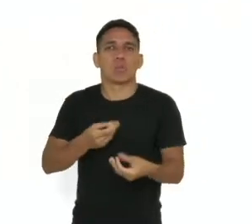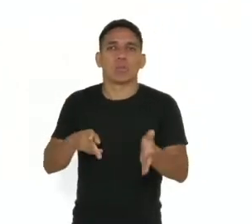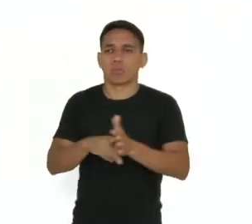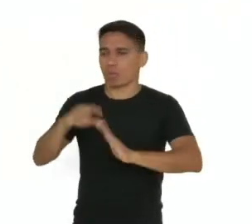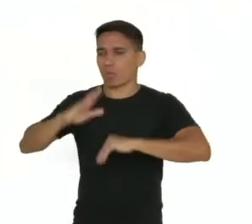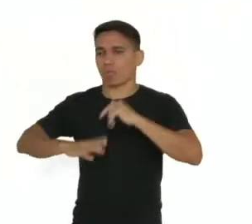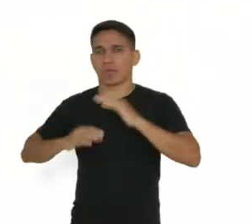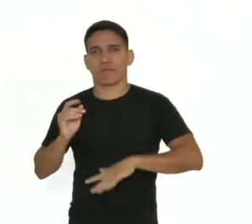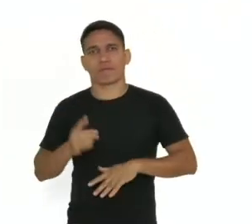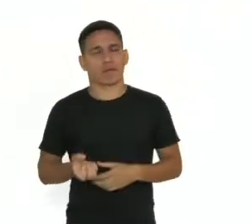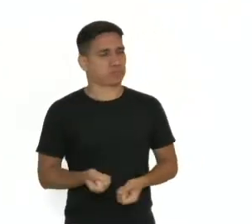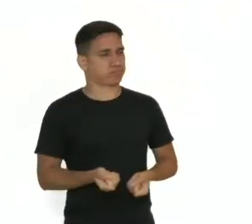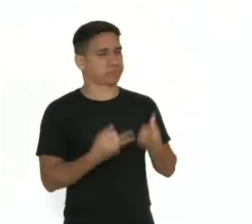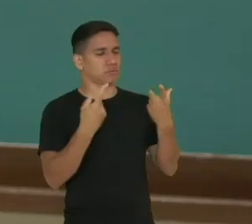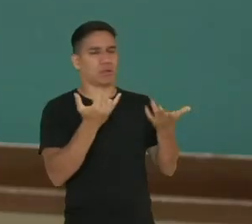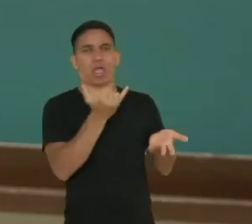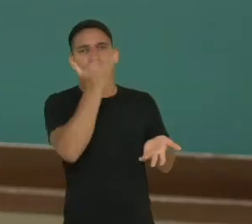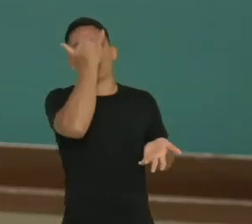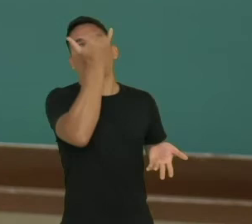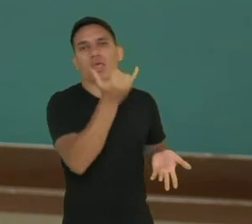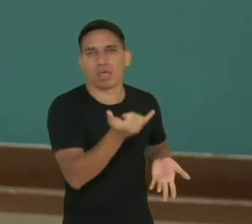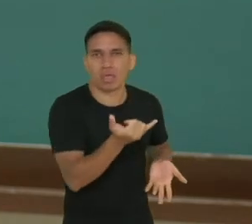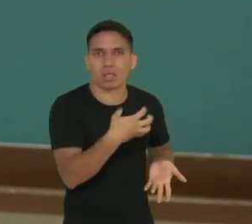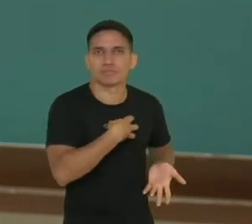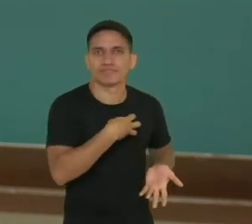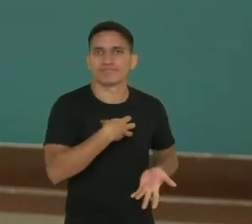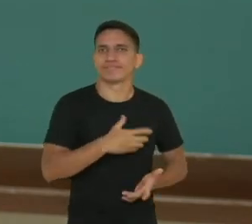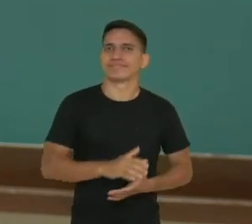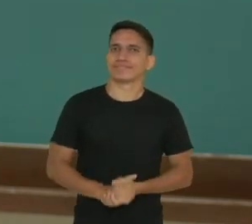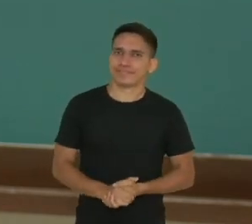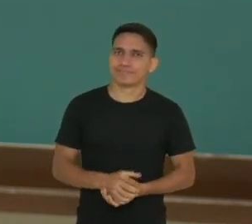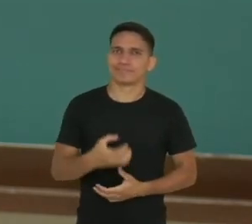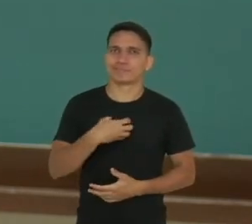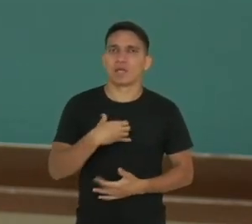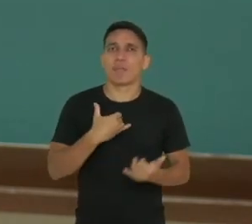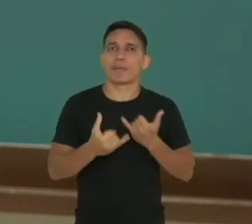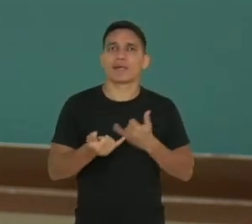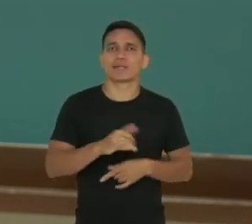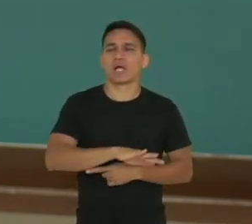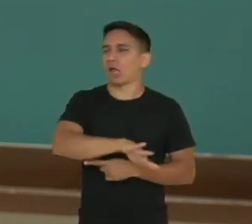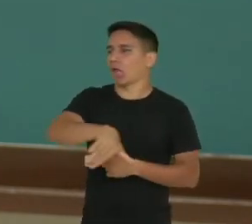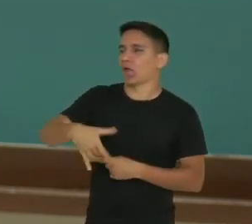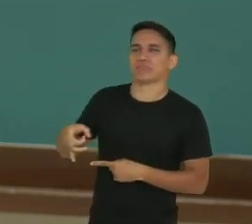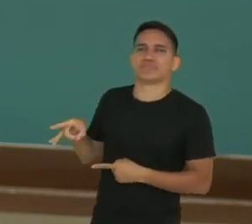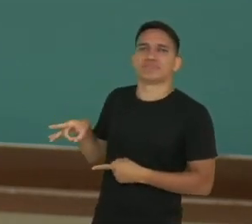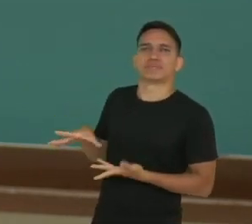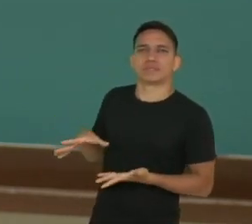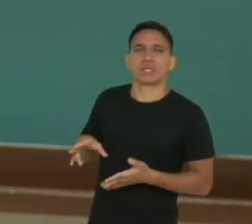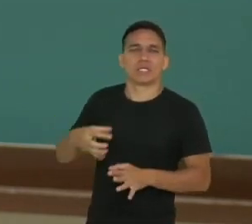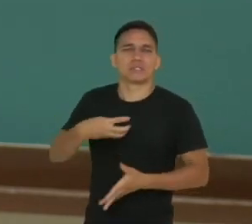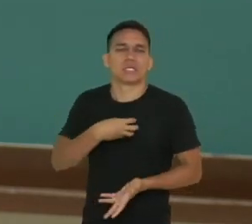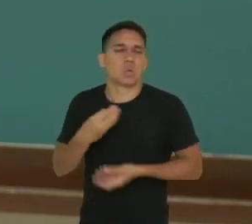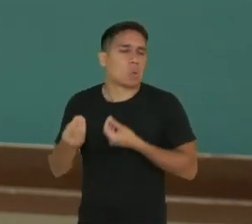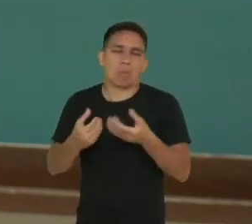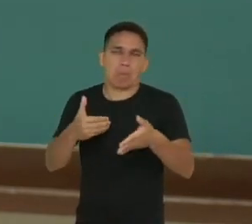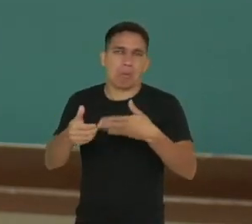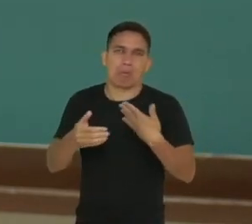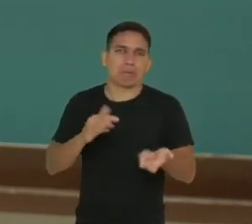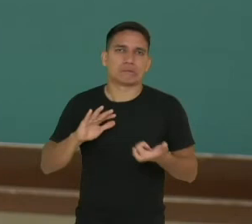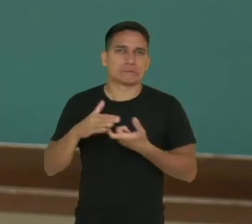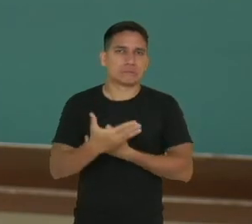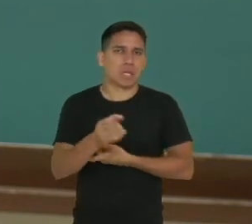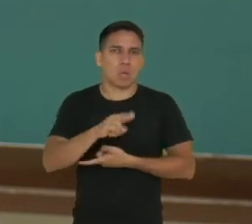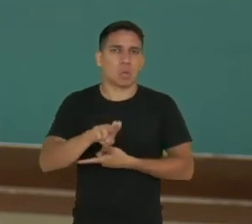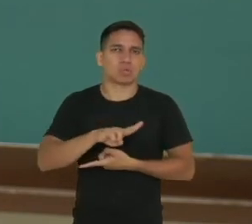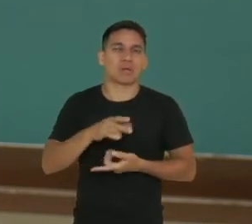barbeiro foi ludibriado, ou seja, enganado, né? Passado para trás, ou seja lá qual é o termo, né? Aplicou